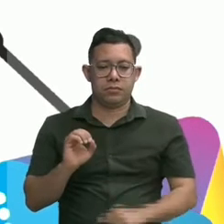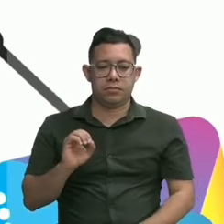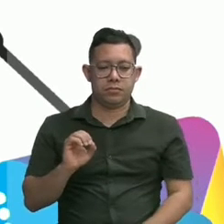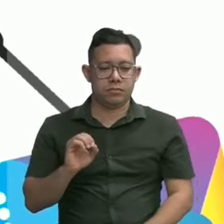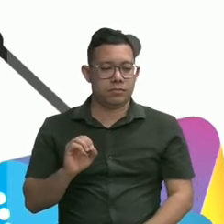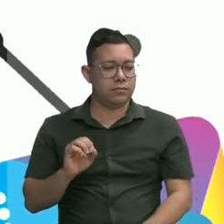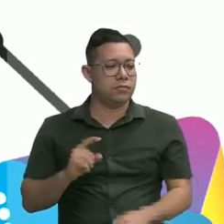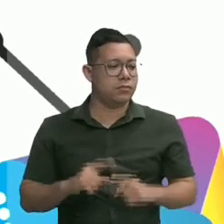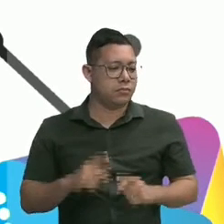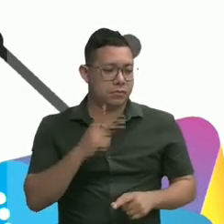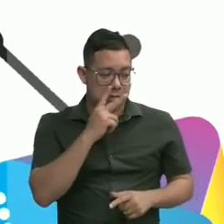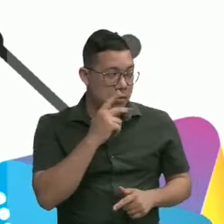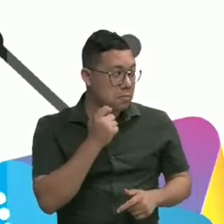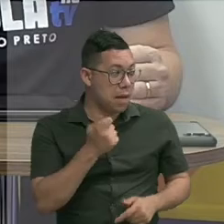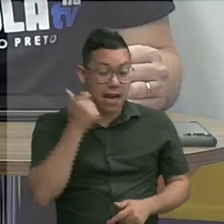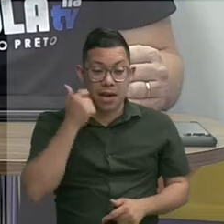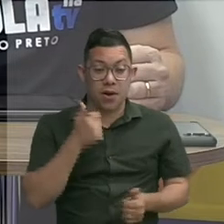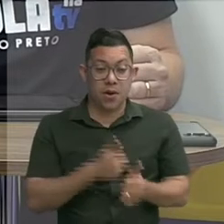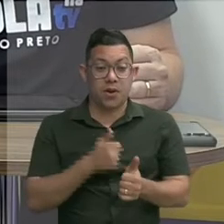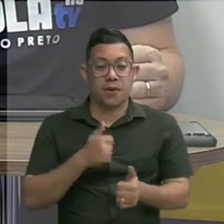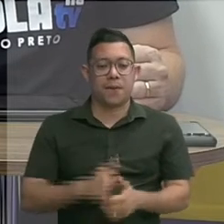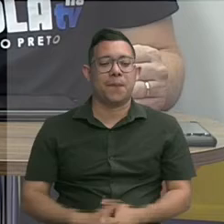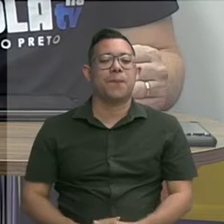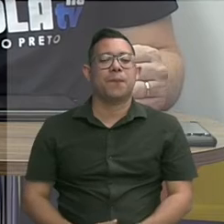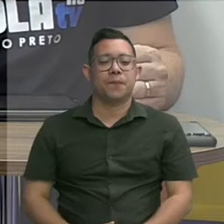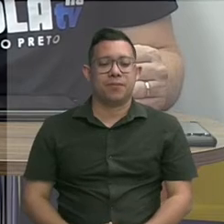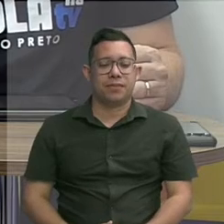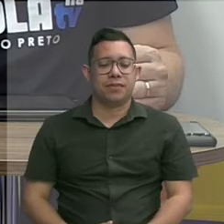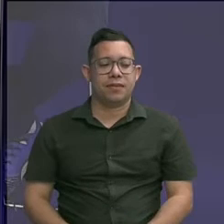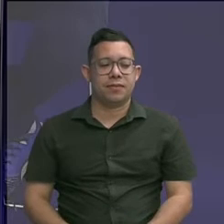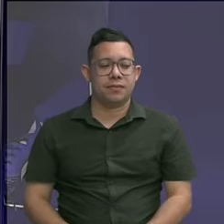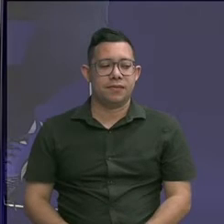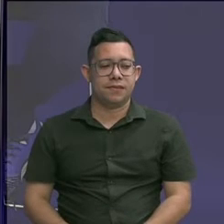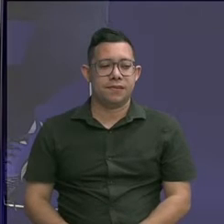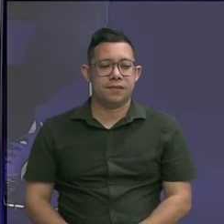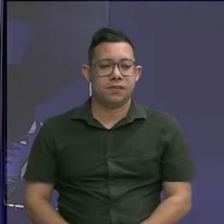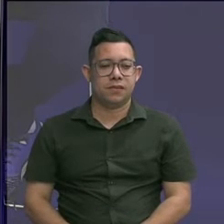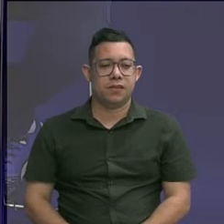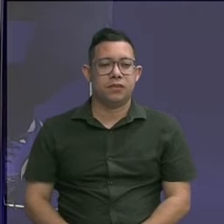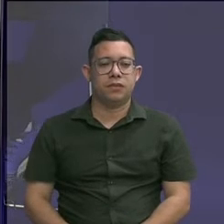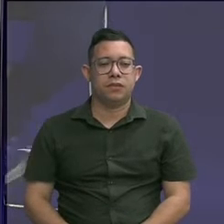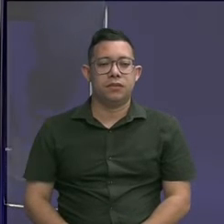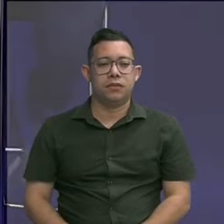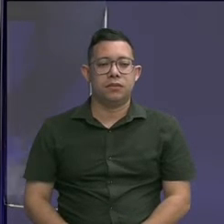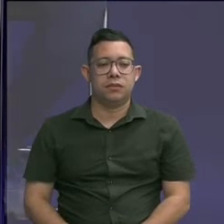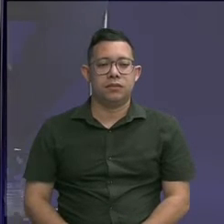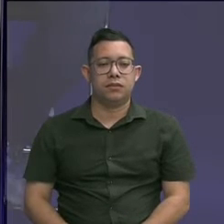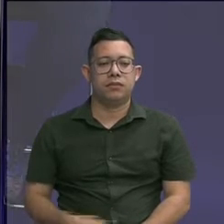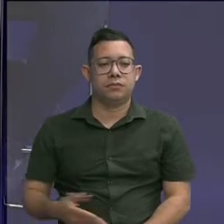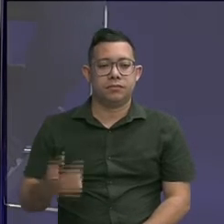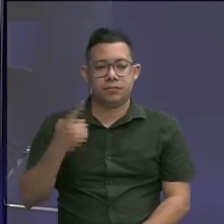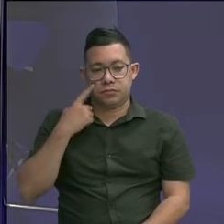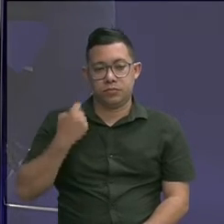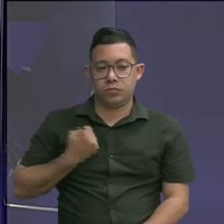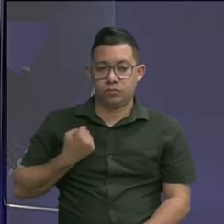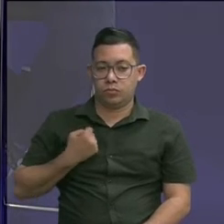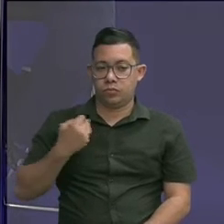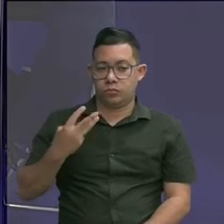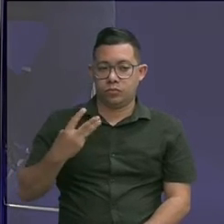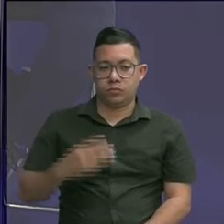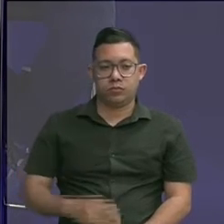mas chegou muito perto essa muito foi e agora tenha três vamos lá